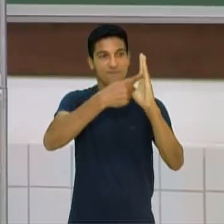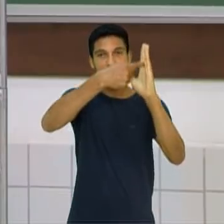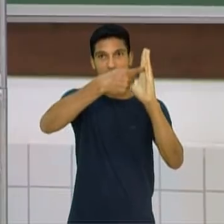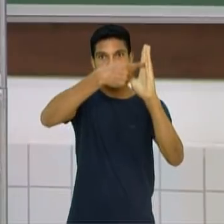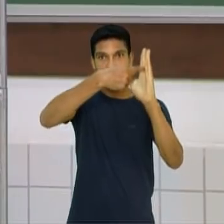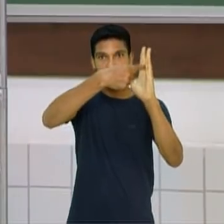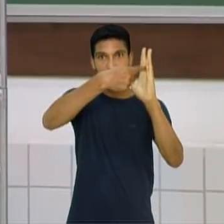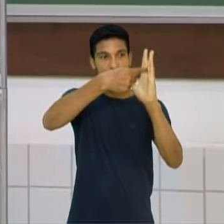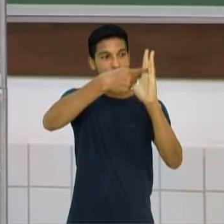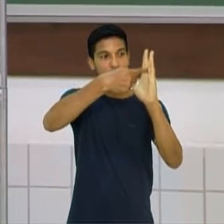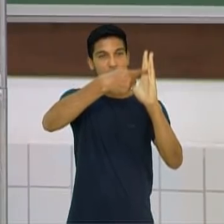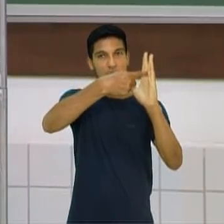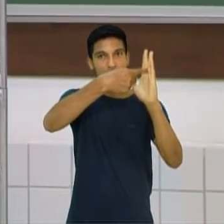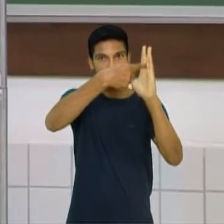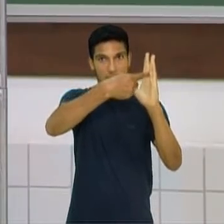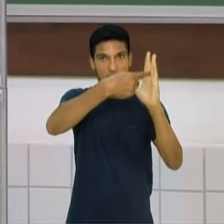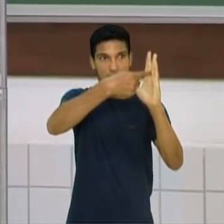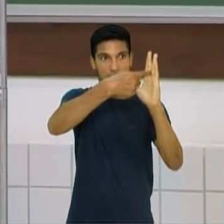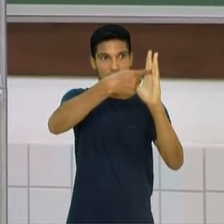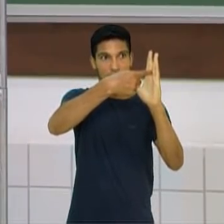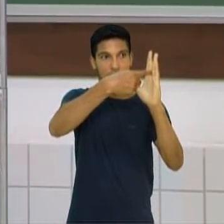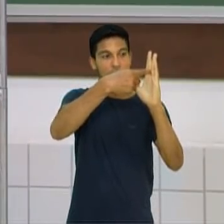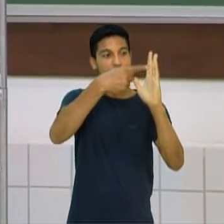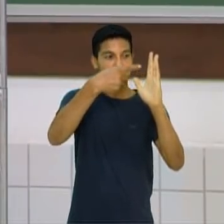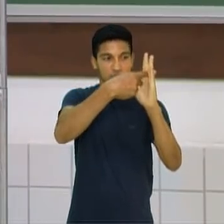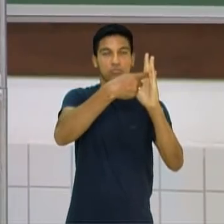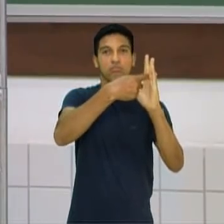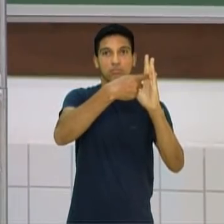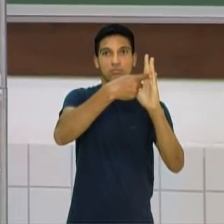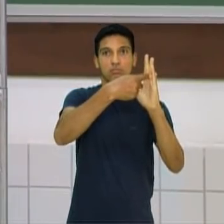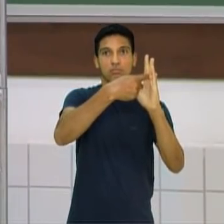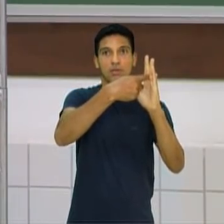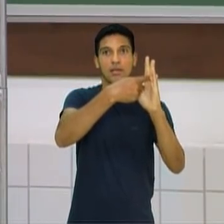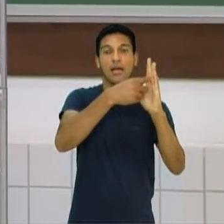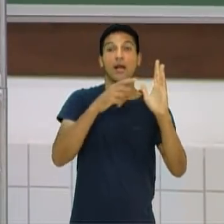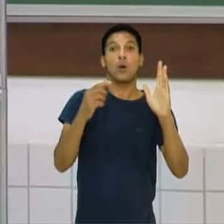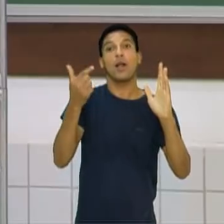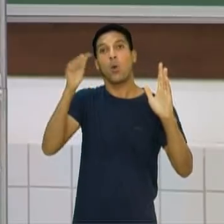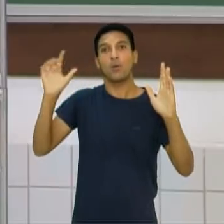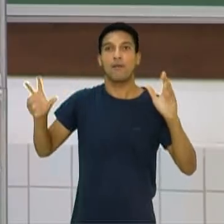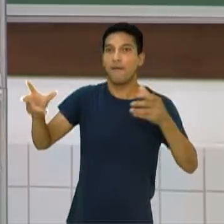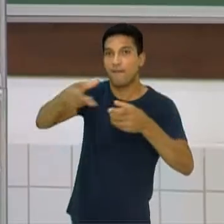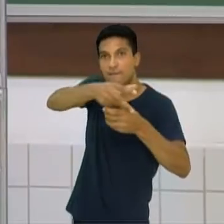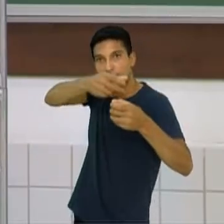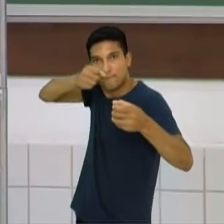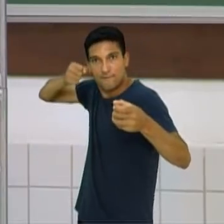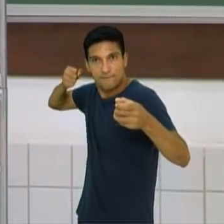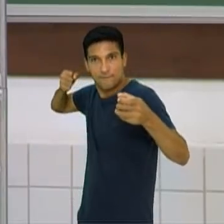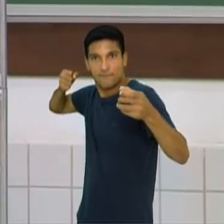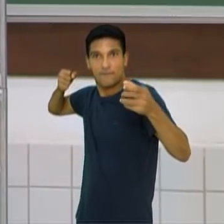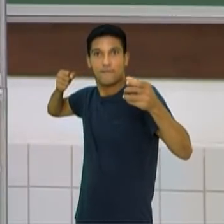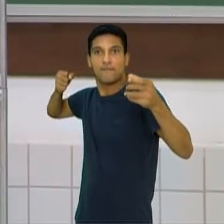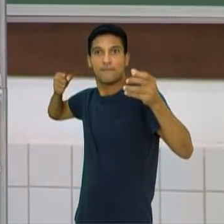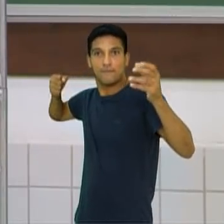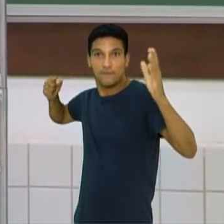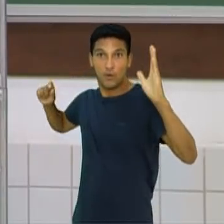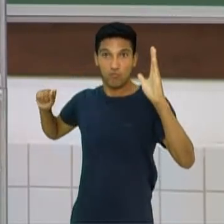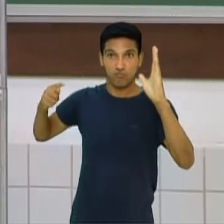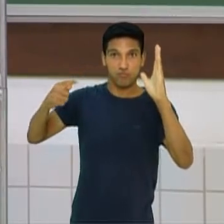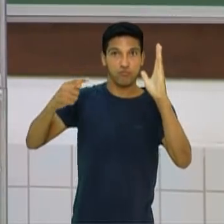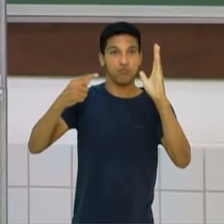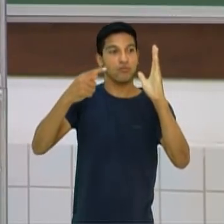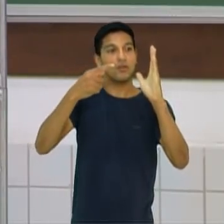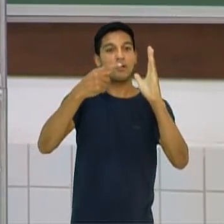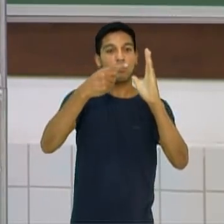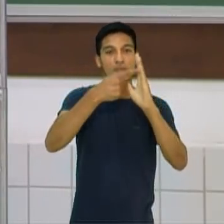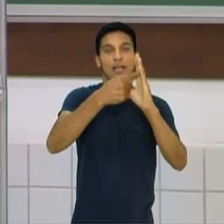está fincada no alvo, já houve esse primeiro tiro, e no tiro seguinte, né, num dos tiros seguintes, o